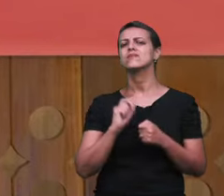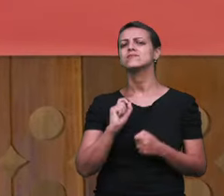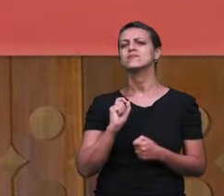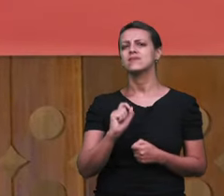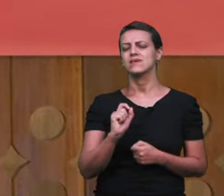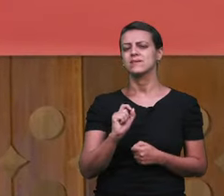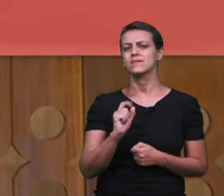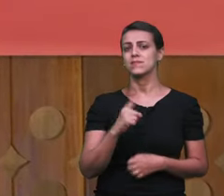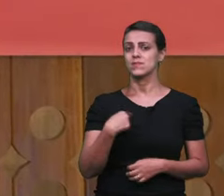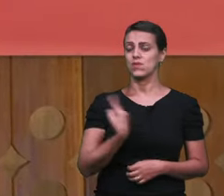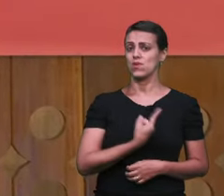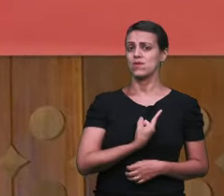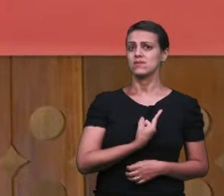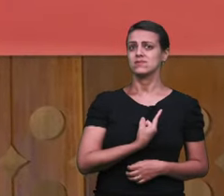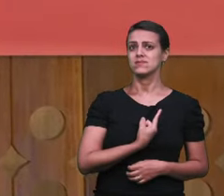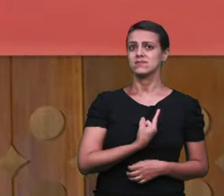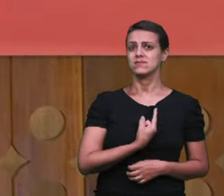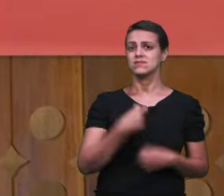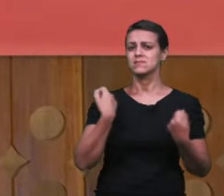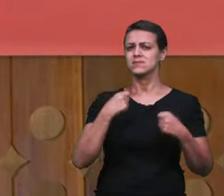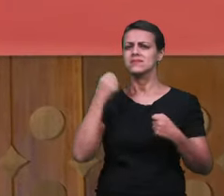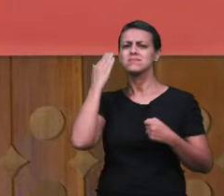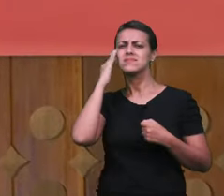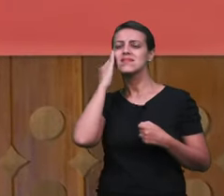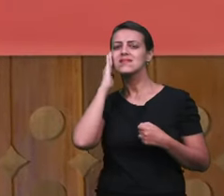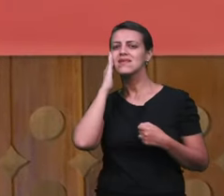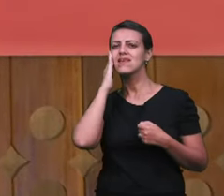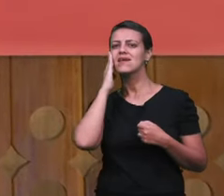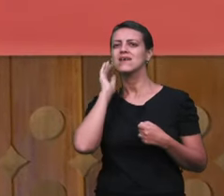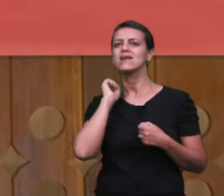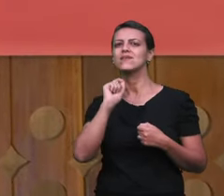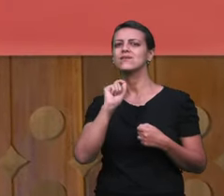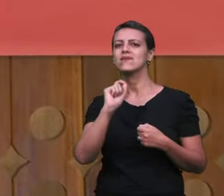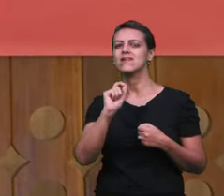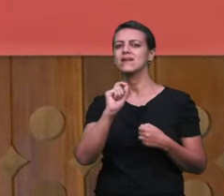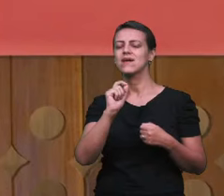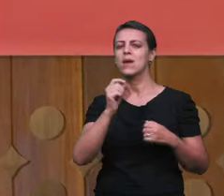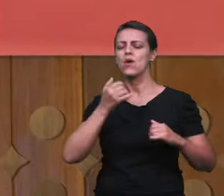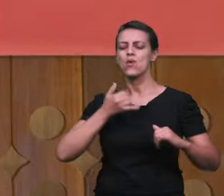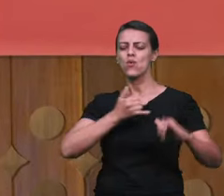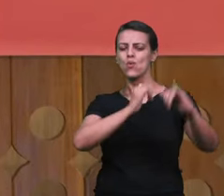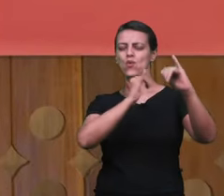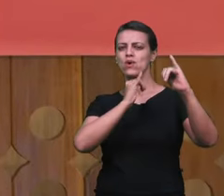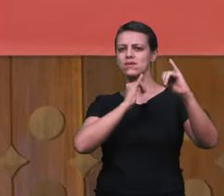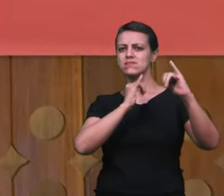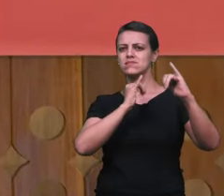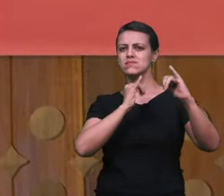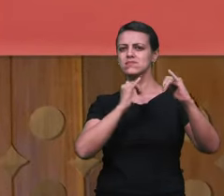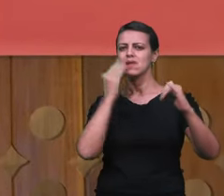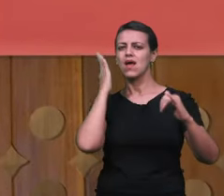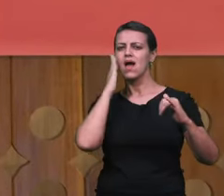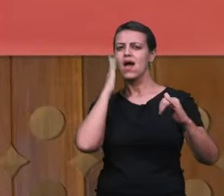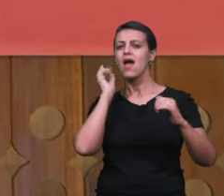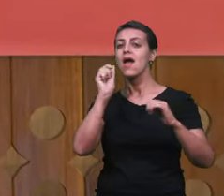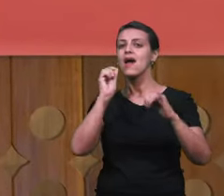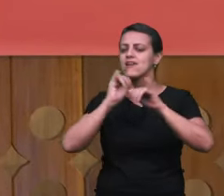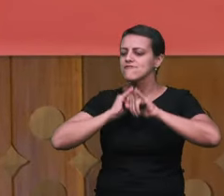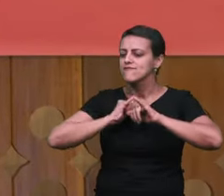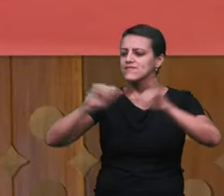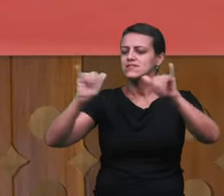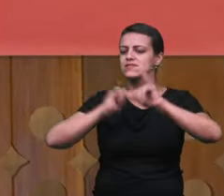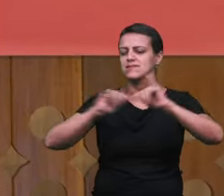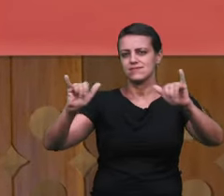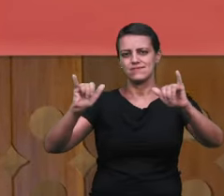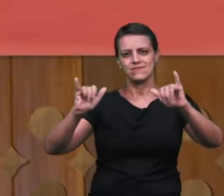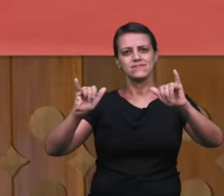ouvir o toque da trombeta. Por quê? A palavra, quando Paulo escreve aos Tessalonicenses, é assim: